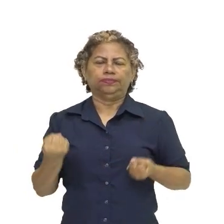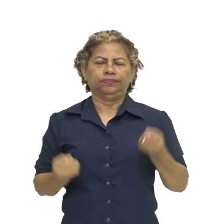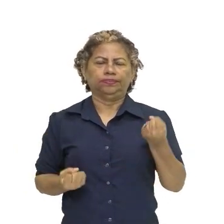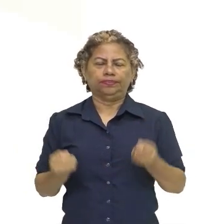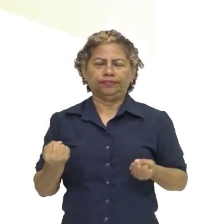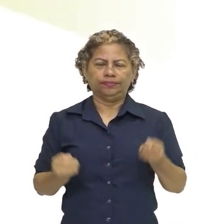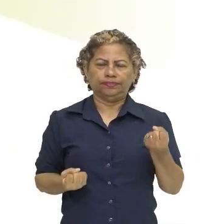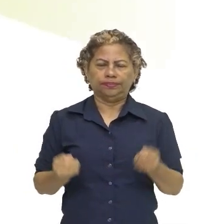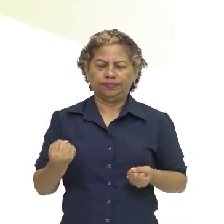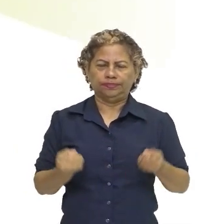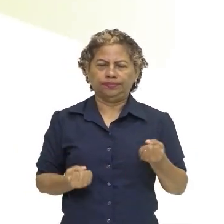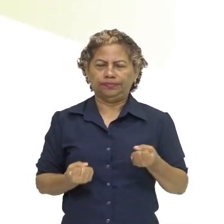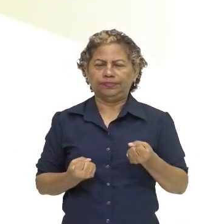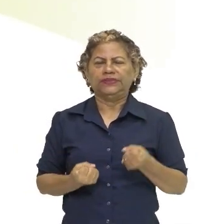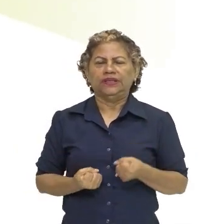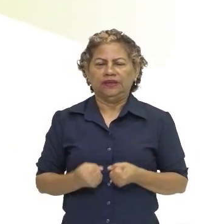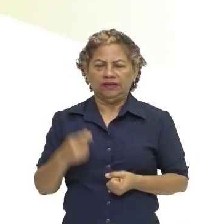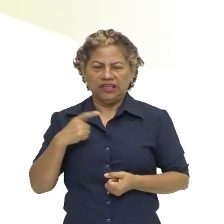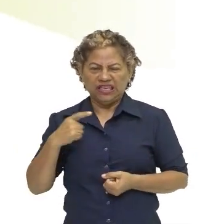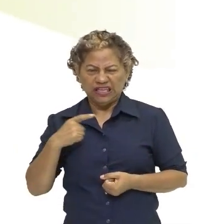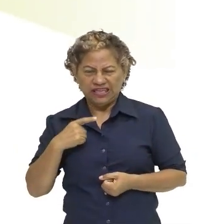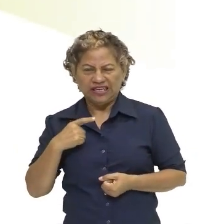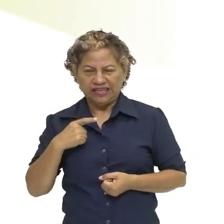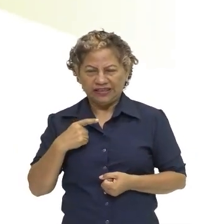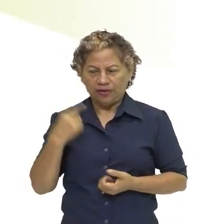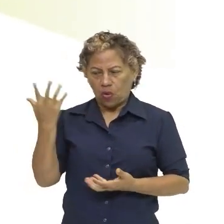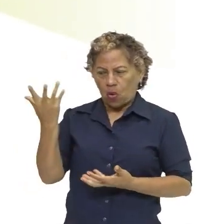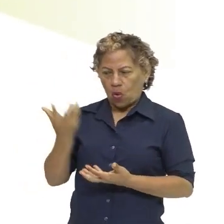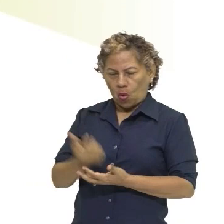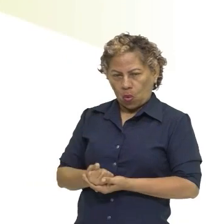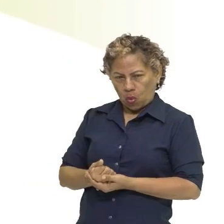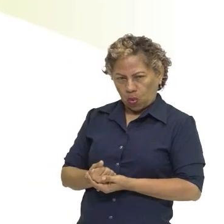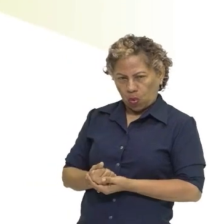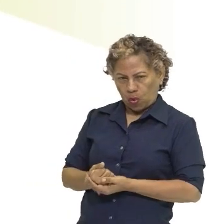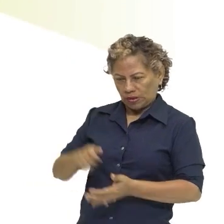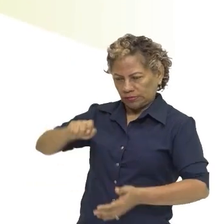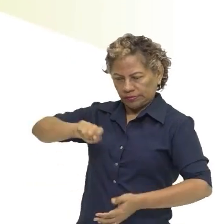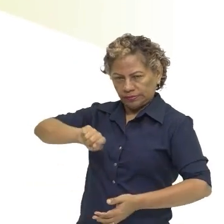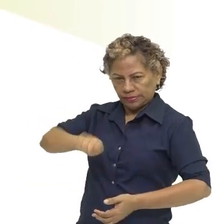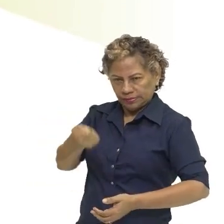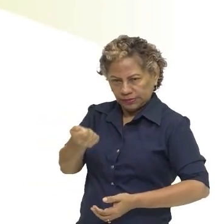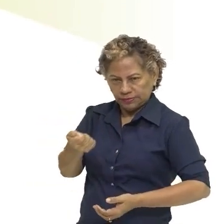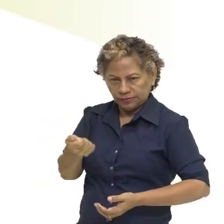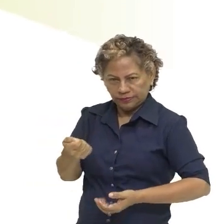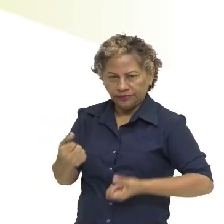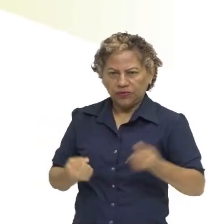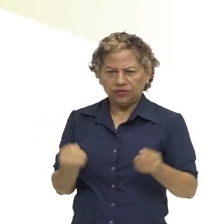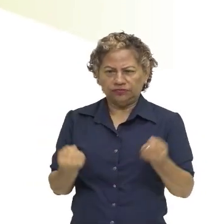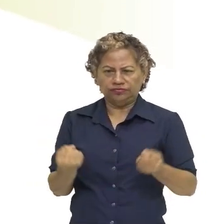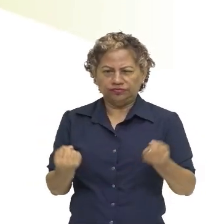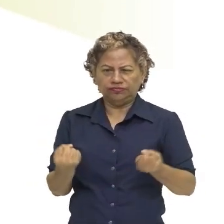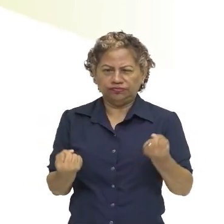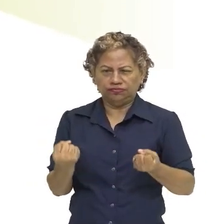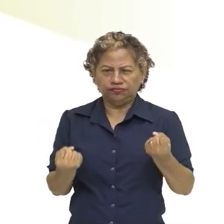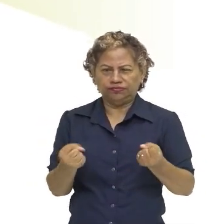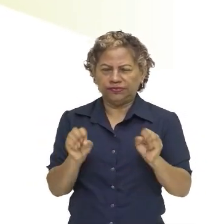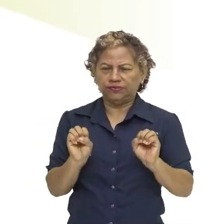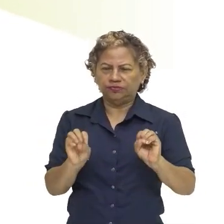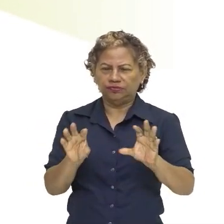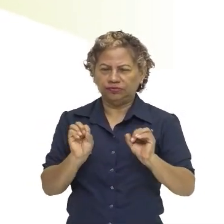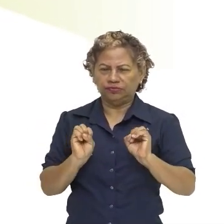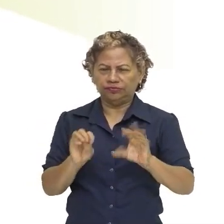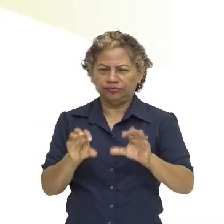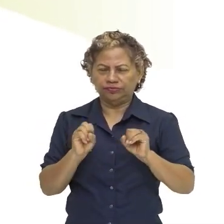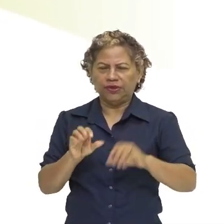que a bateria constitui a fonte de energia para ligar o motor de arranque, acender os faróis e tocar